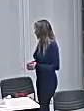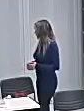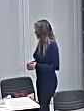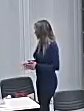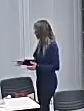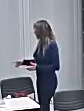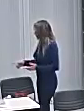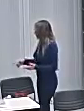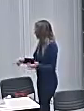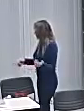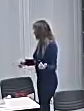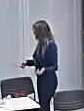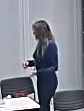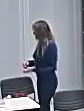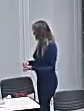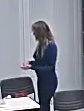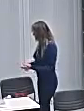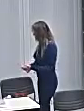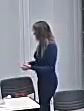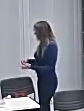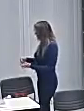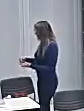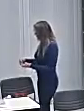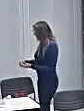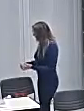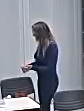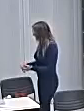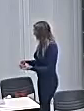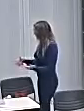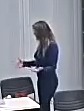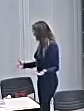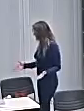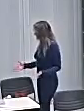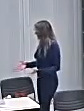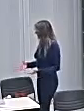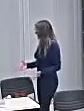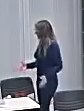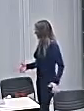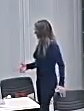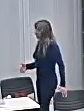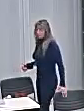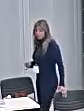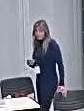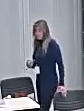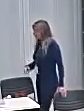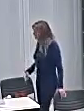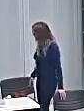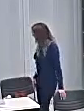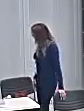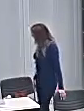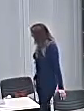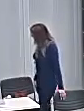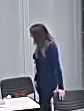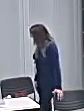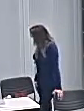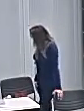as que as pessoas têm para poder se locomover dentro da da da cidade né as